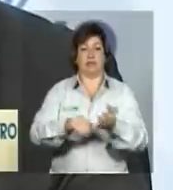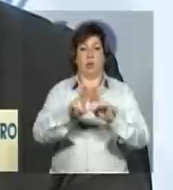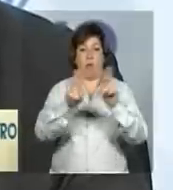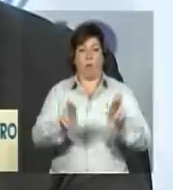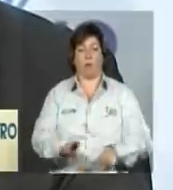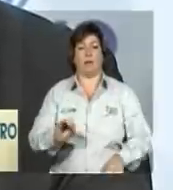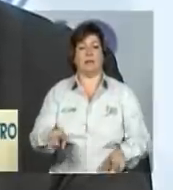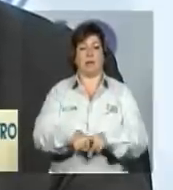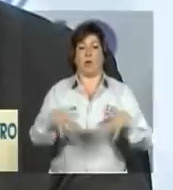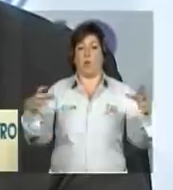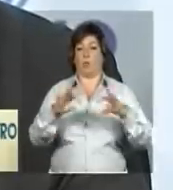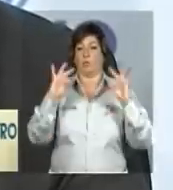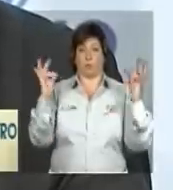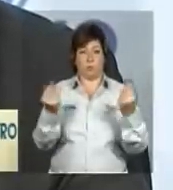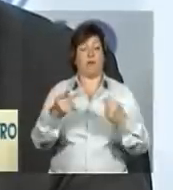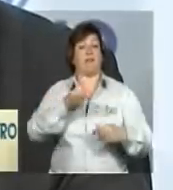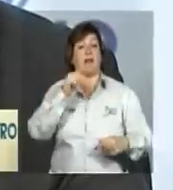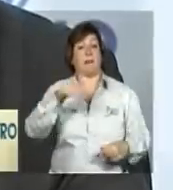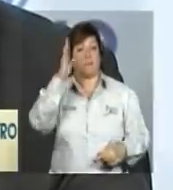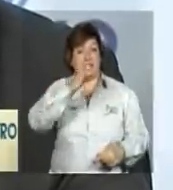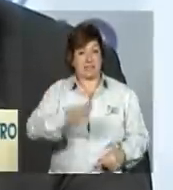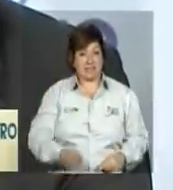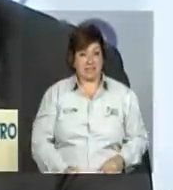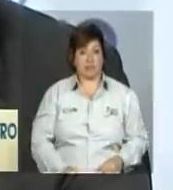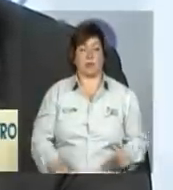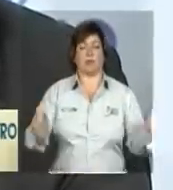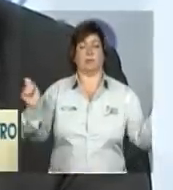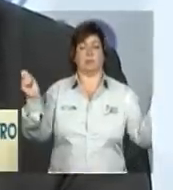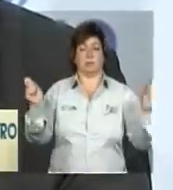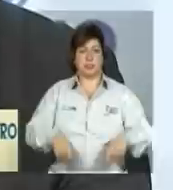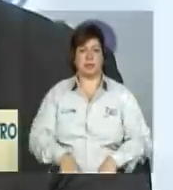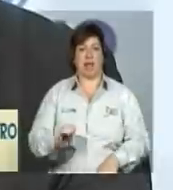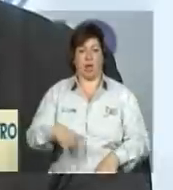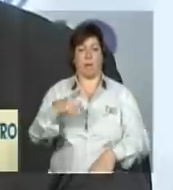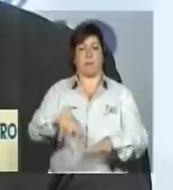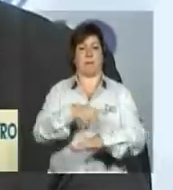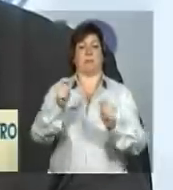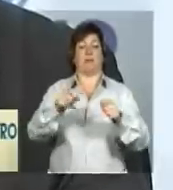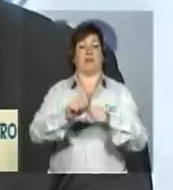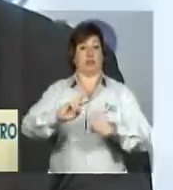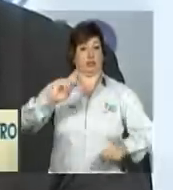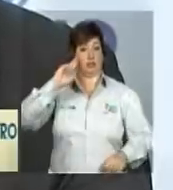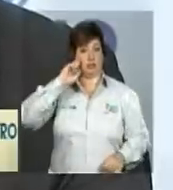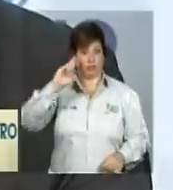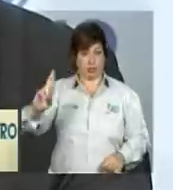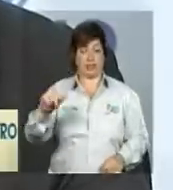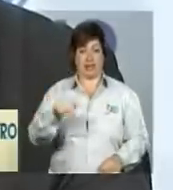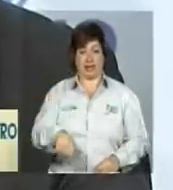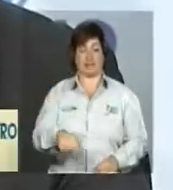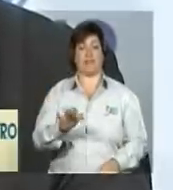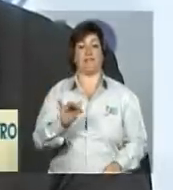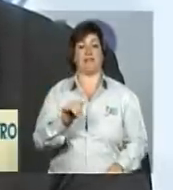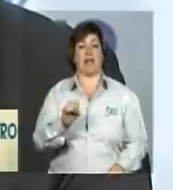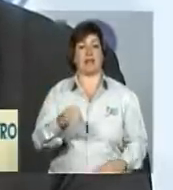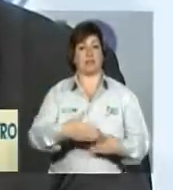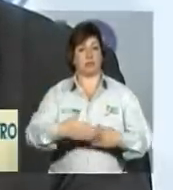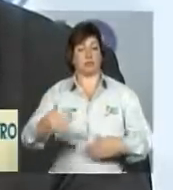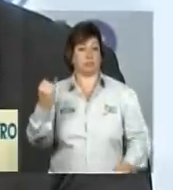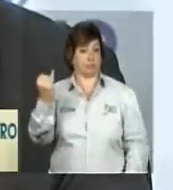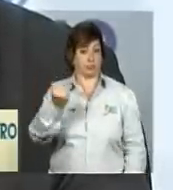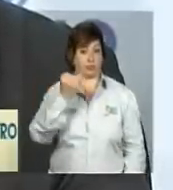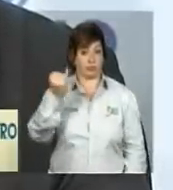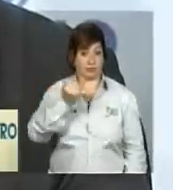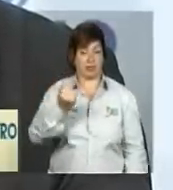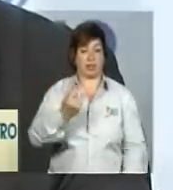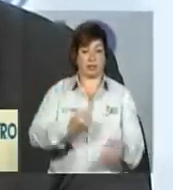delegações, e também um país em condições de exercer liderança nessa fase crucial